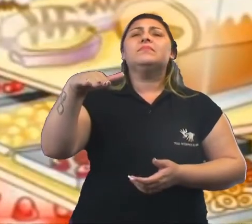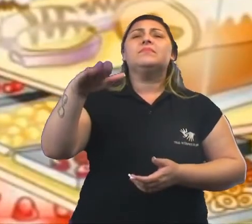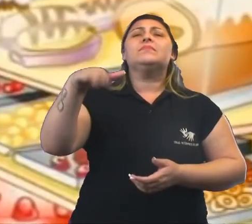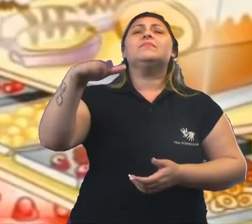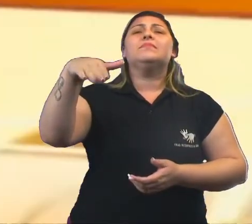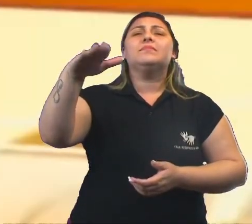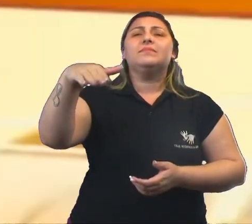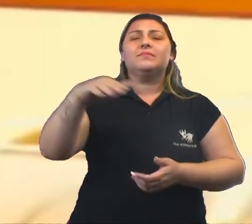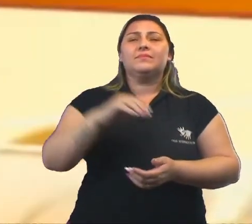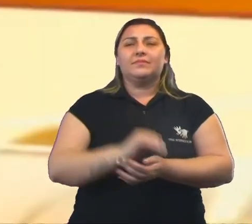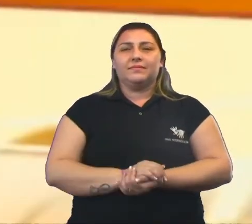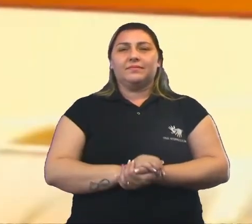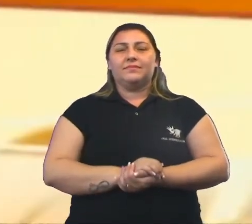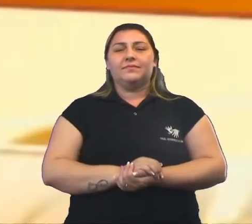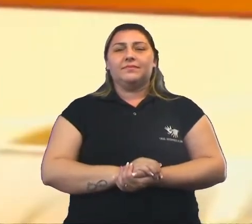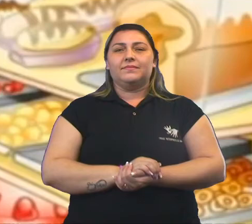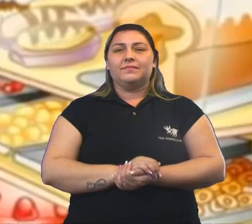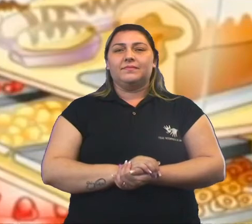Moça!